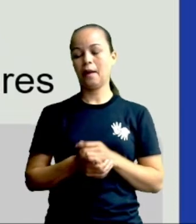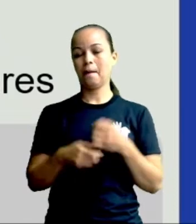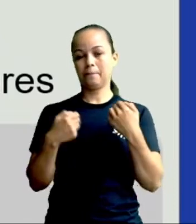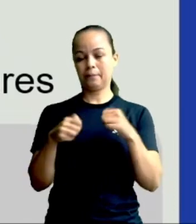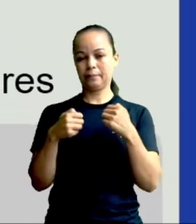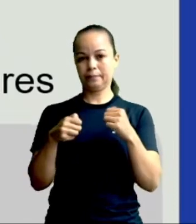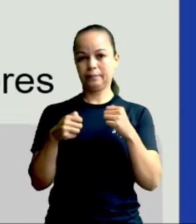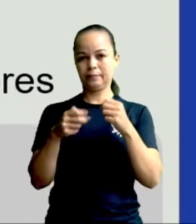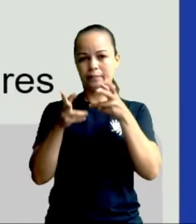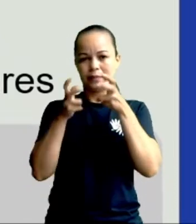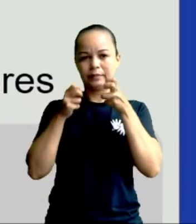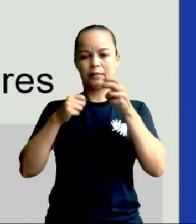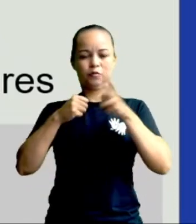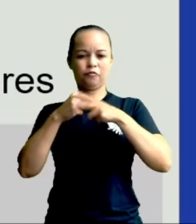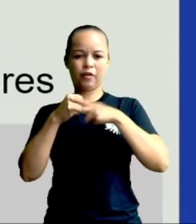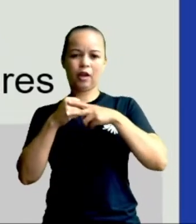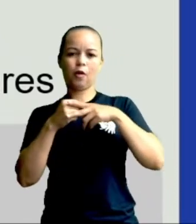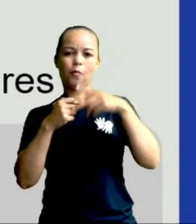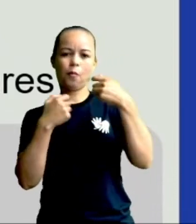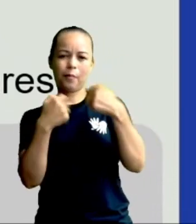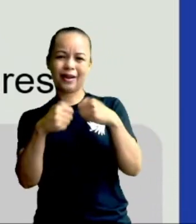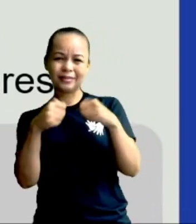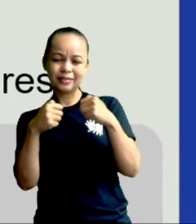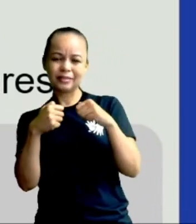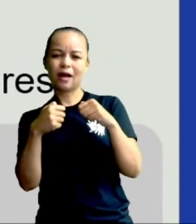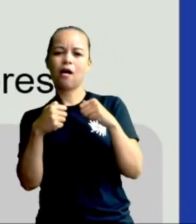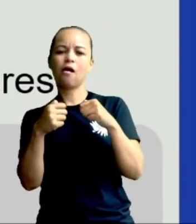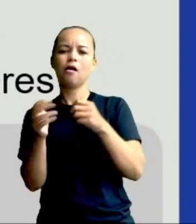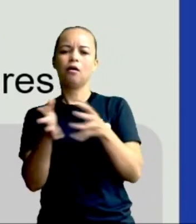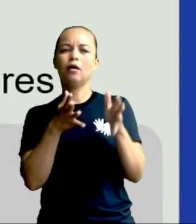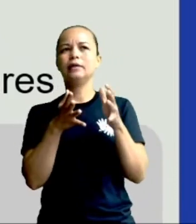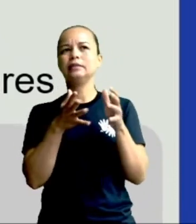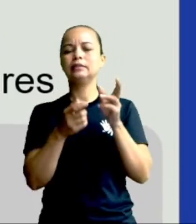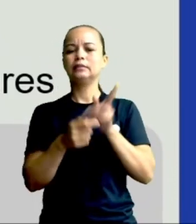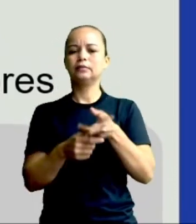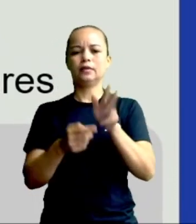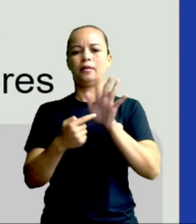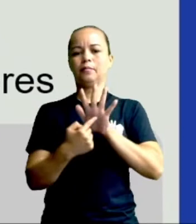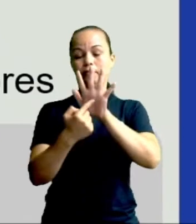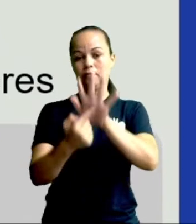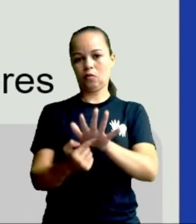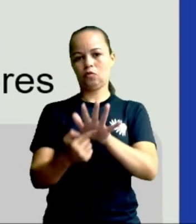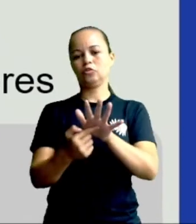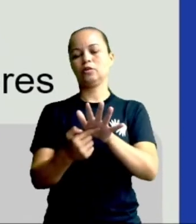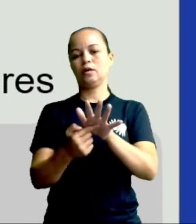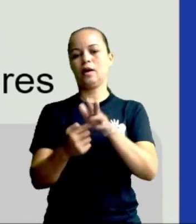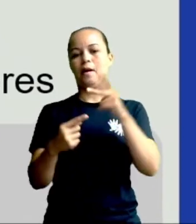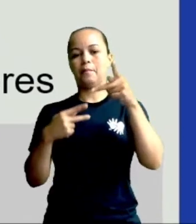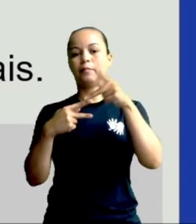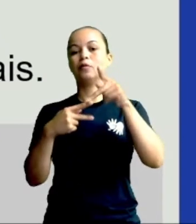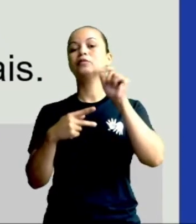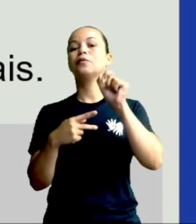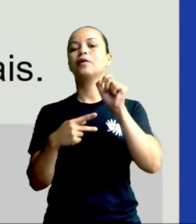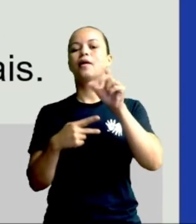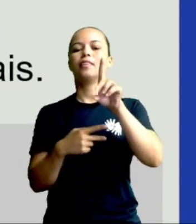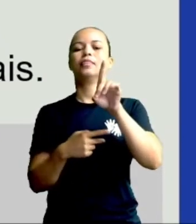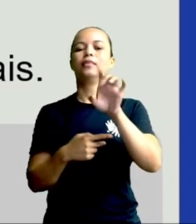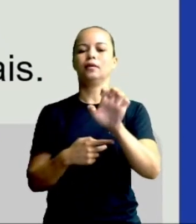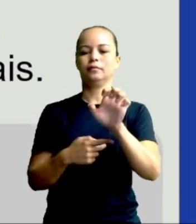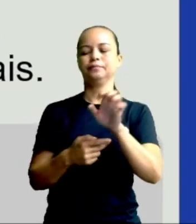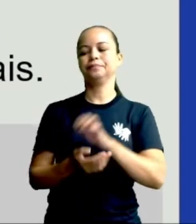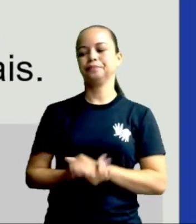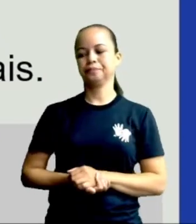o verbo precisar e após o verbo necessitar sempre vai aparecer a preposição de